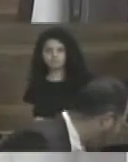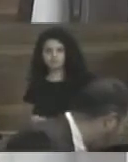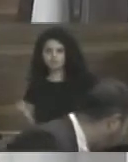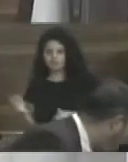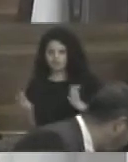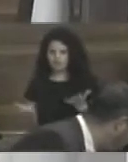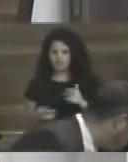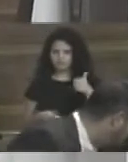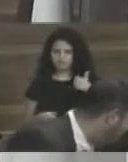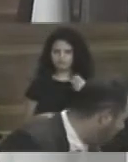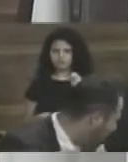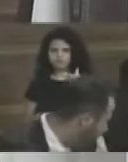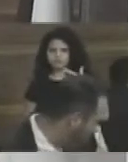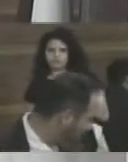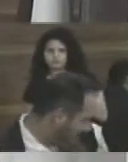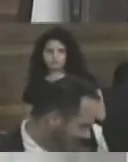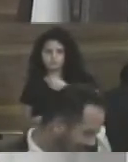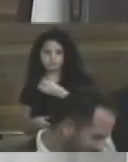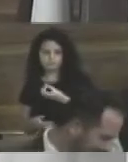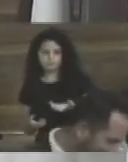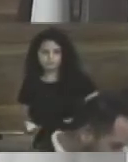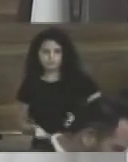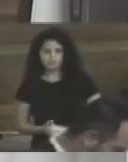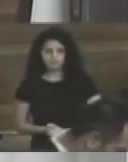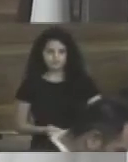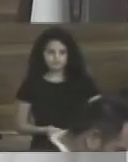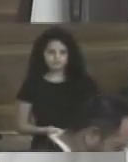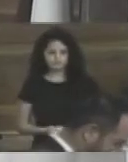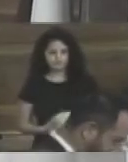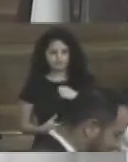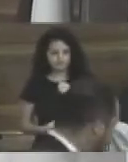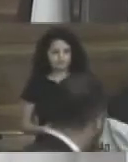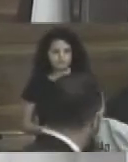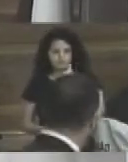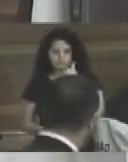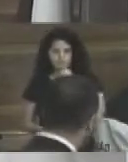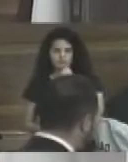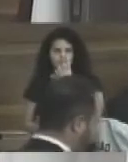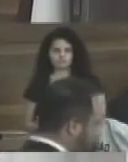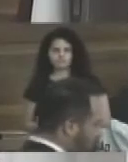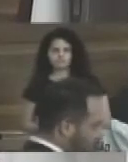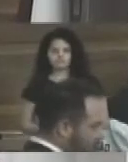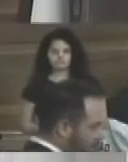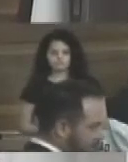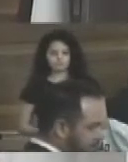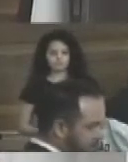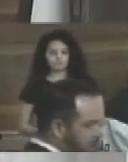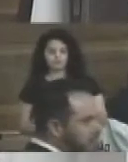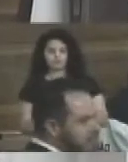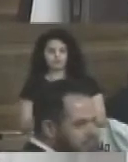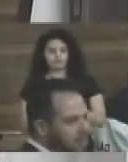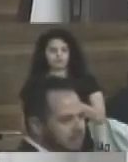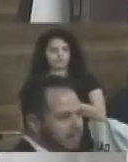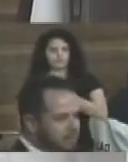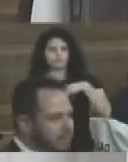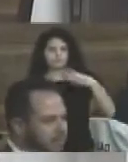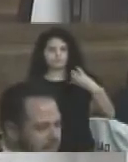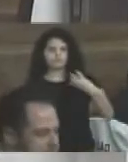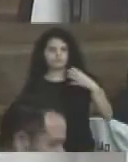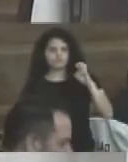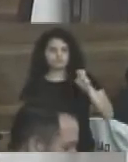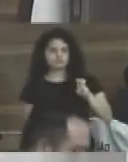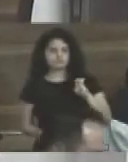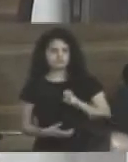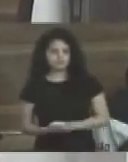receber 2.500 e por aí vai. Então, é legal. O número da lei, né, o artigo 45 da lei de 8.000,